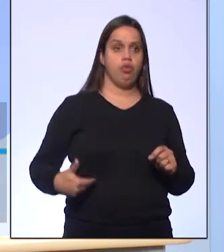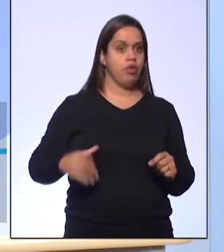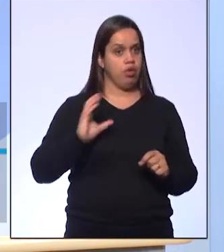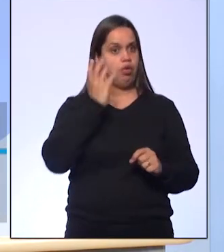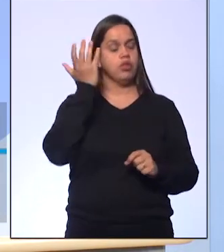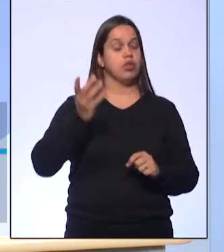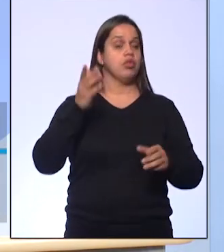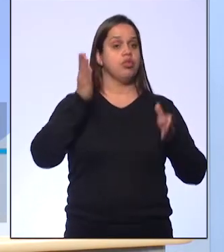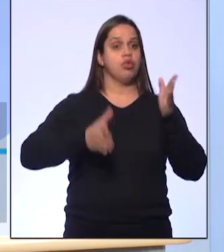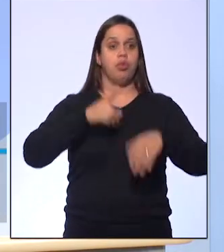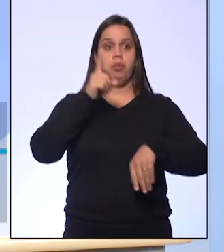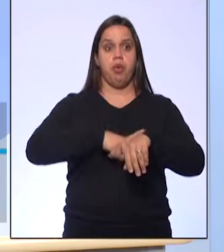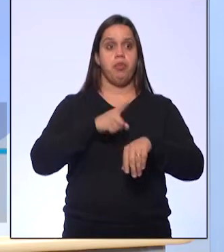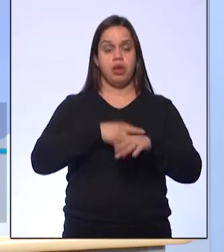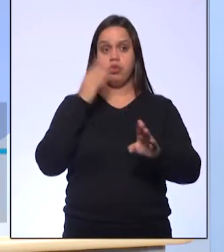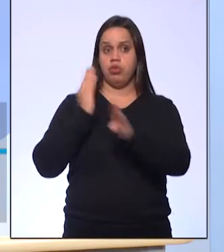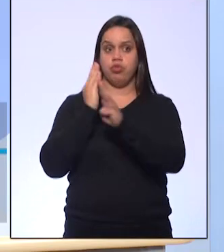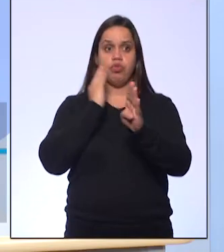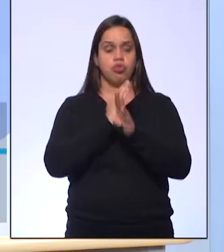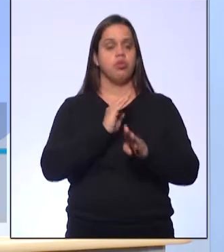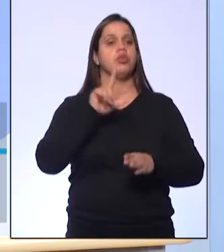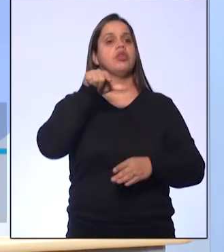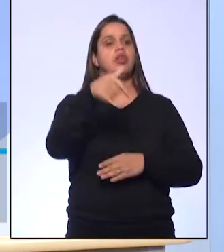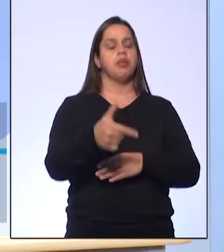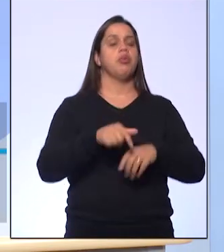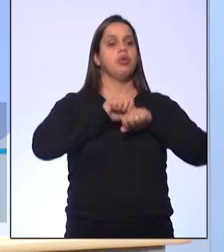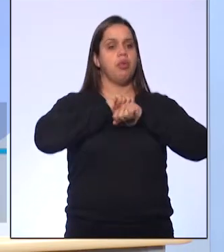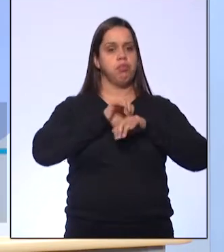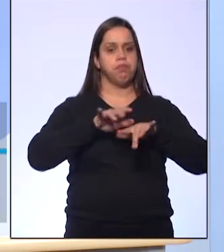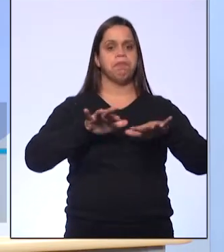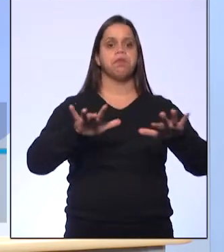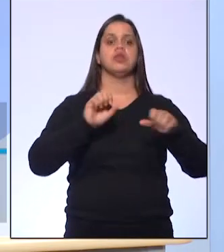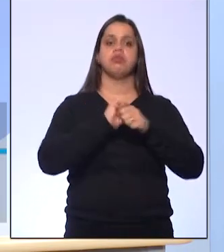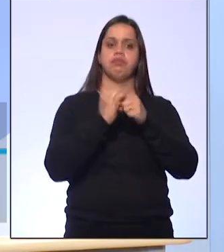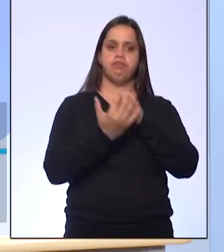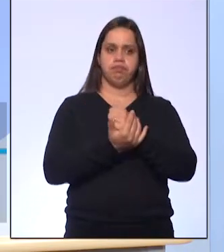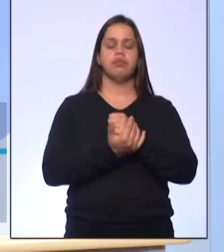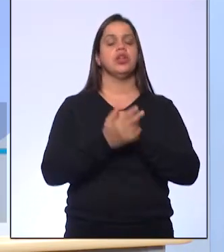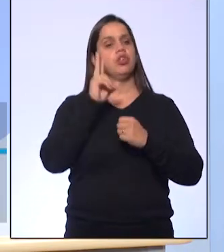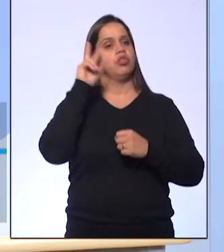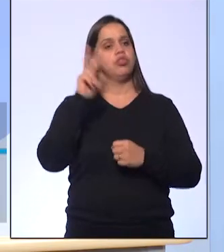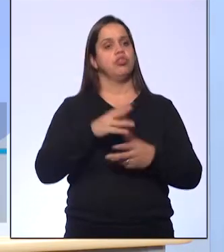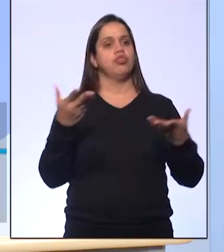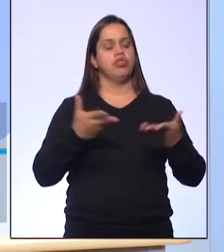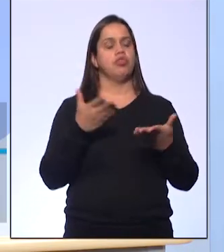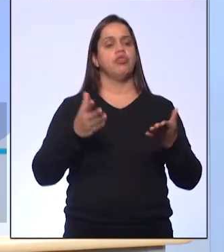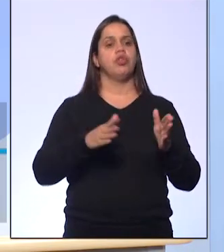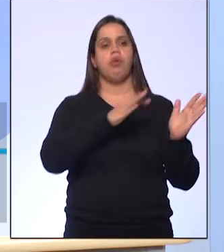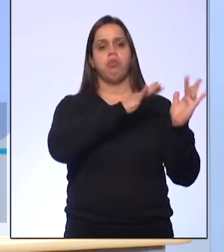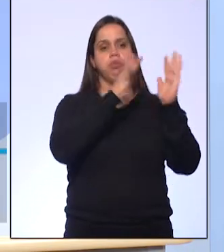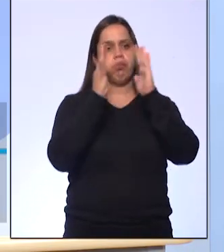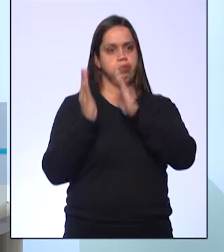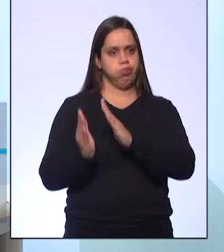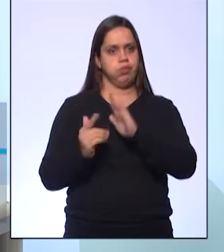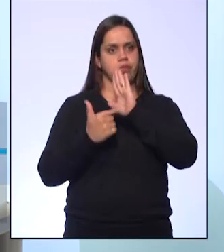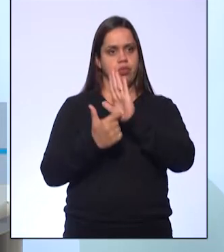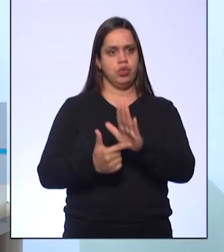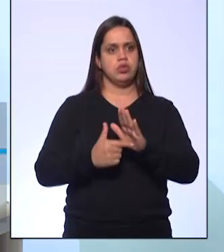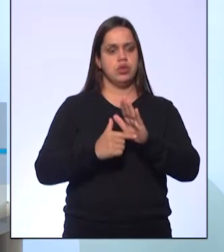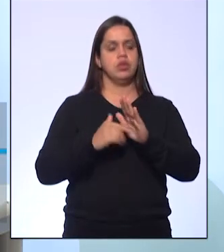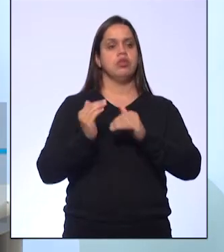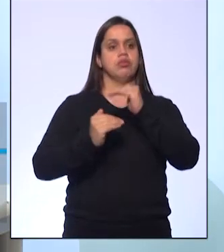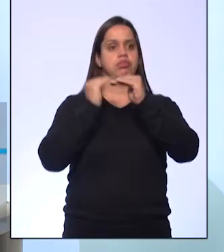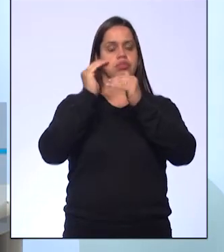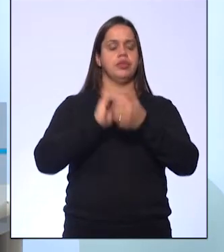no momento de descoberta e depois da disseminação do coronavírus, como nós vimos no simulador. Isso mesmo, é